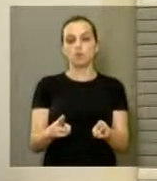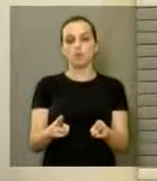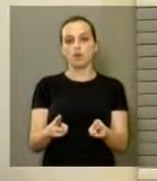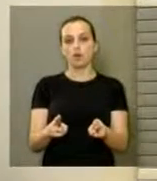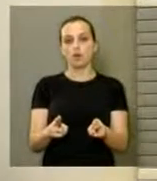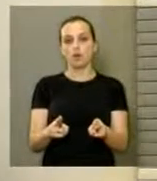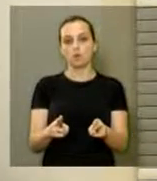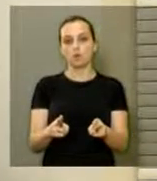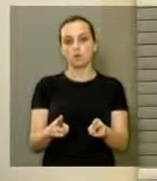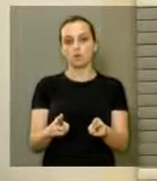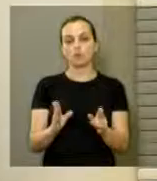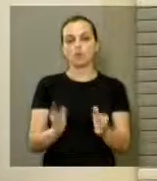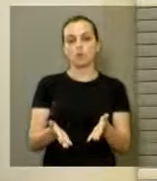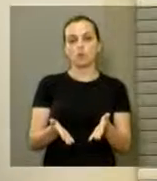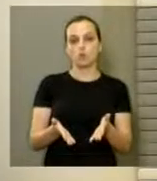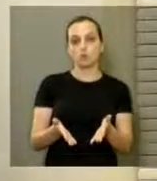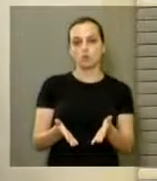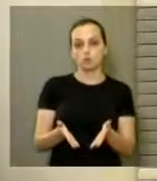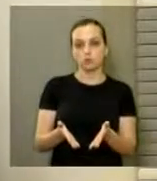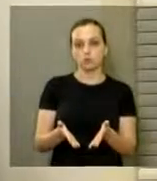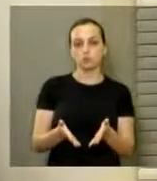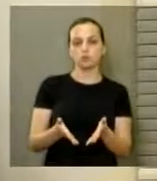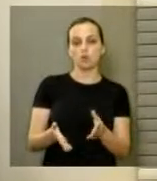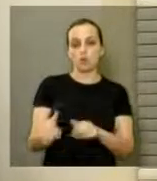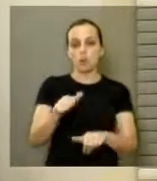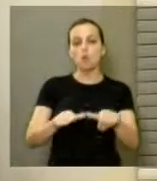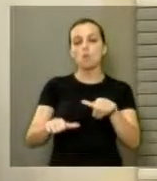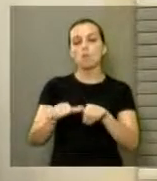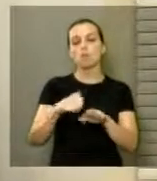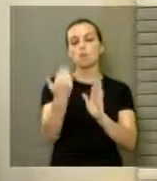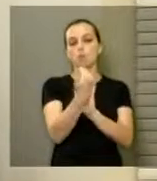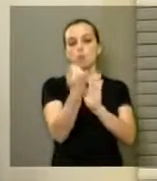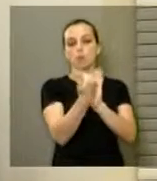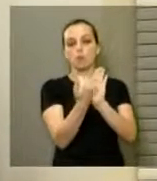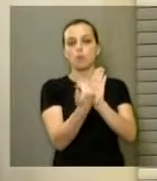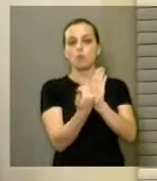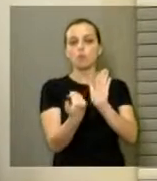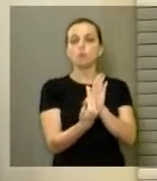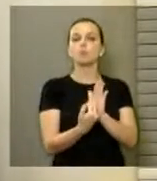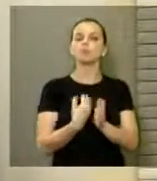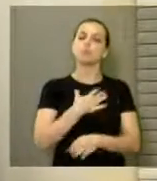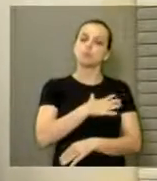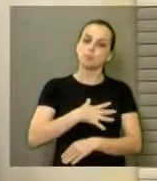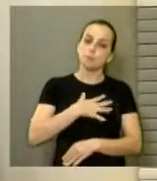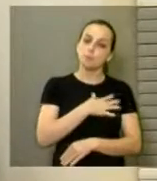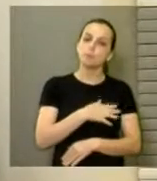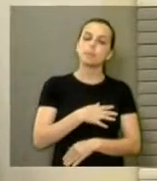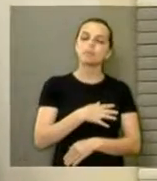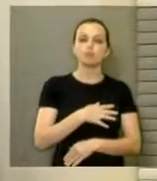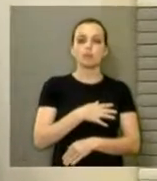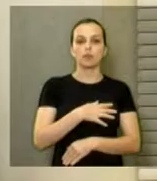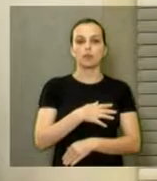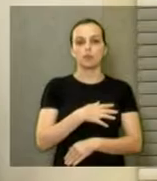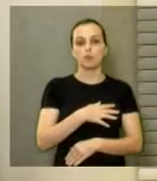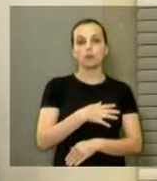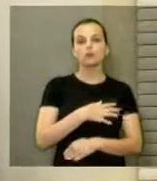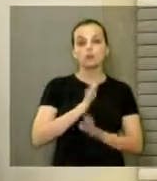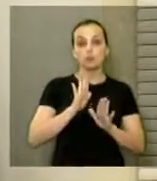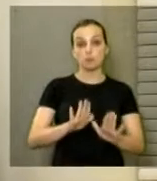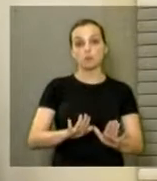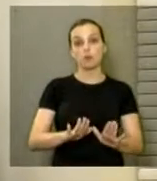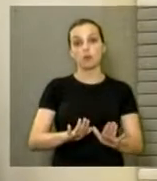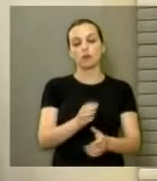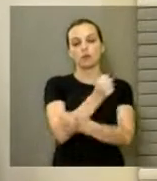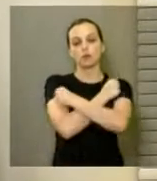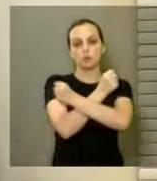hoje... eu até alterei minha ordem aqui, eu gostaria em fazer uma parada de mandar